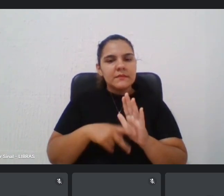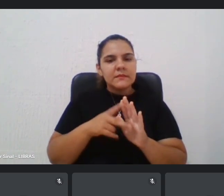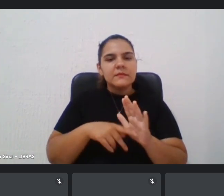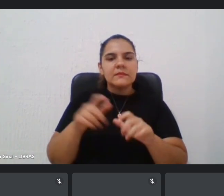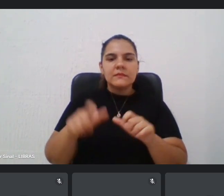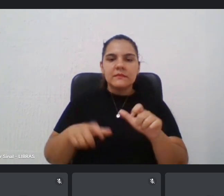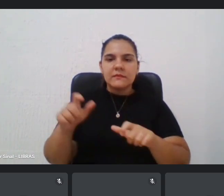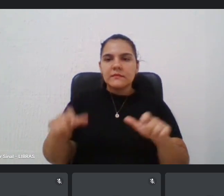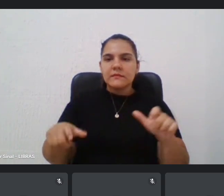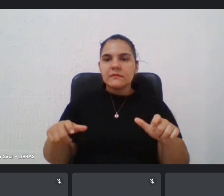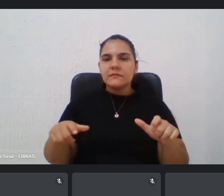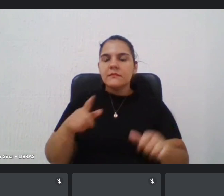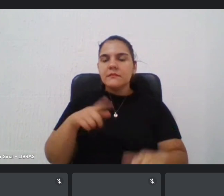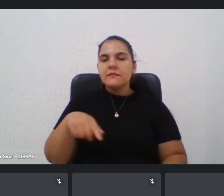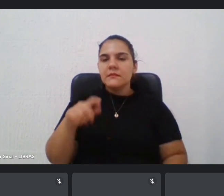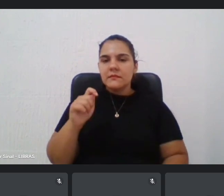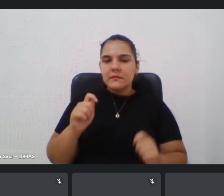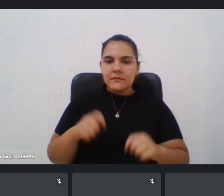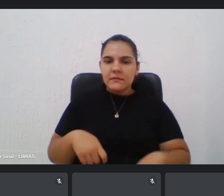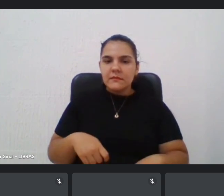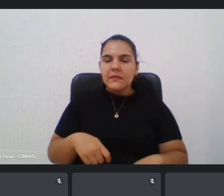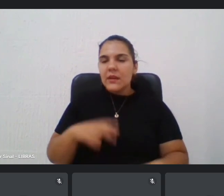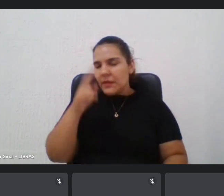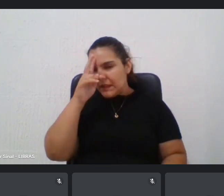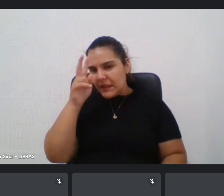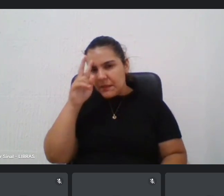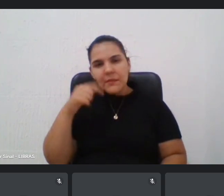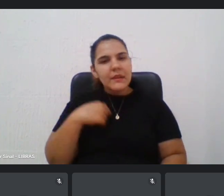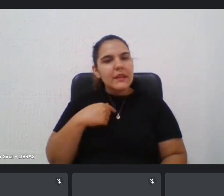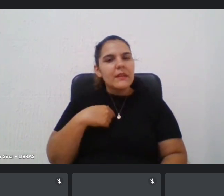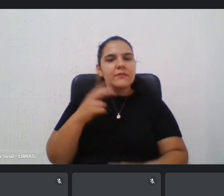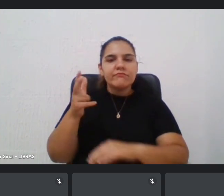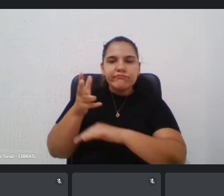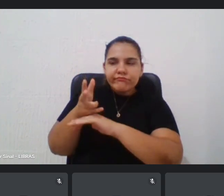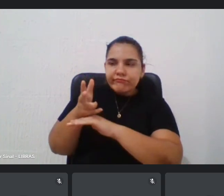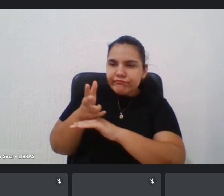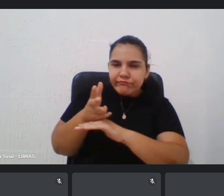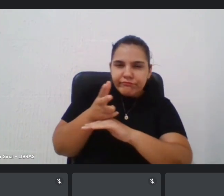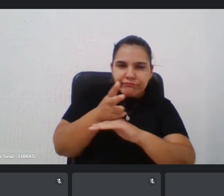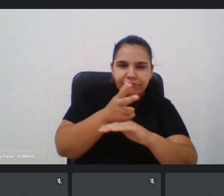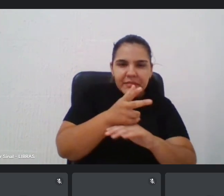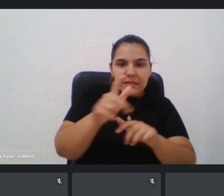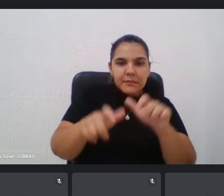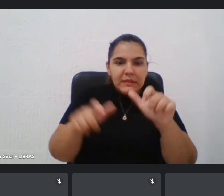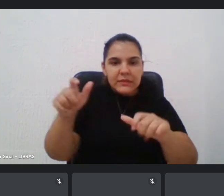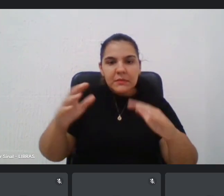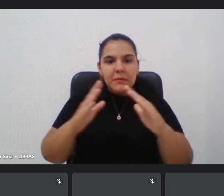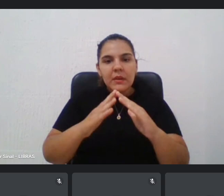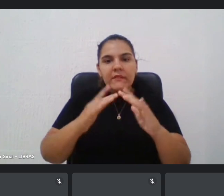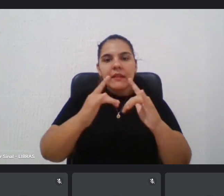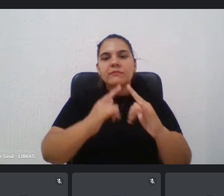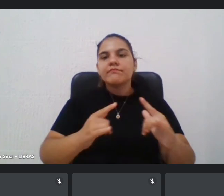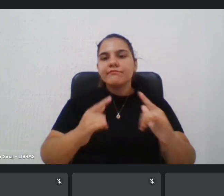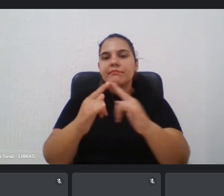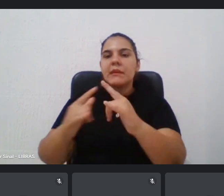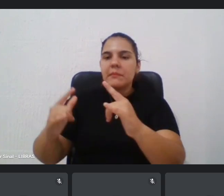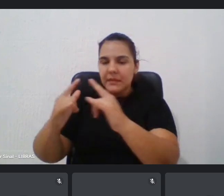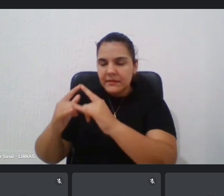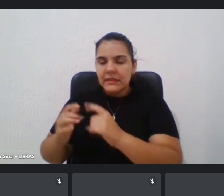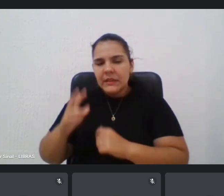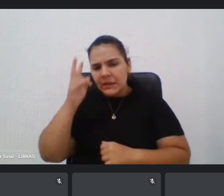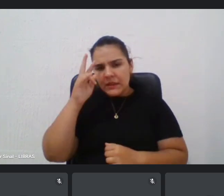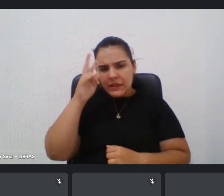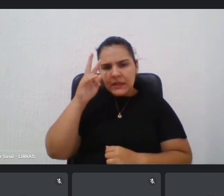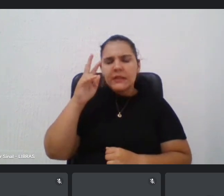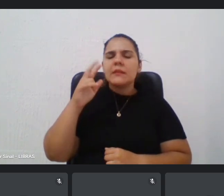produzir. Eu lembro que eu fiz um filme com os moradores da casa, e a gente foi num dia, no primeiro dia, desenvolvemos um roteiro junto com eles,